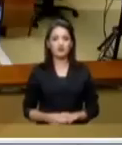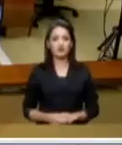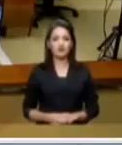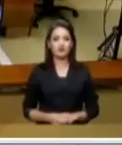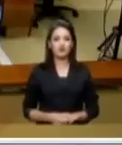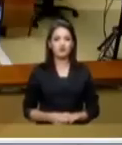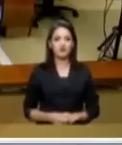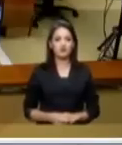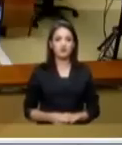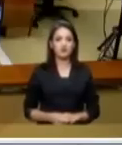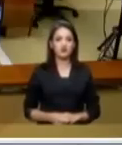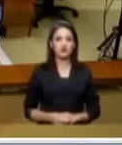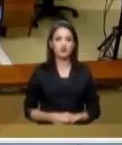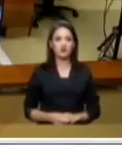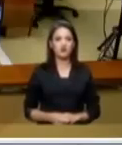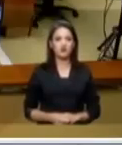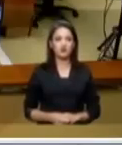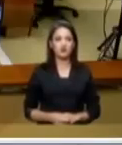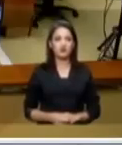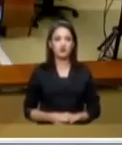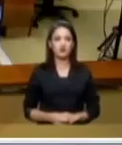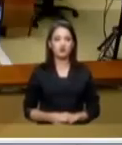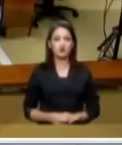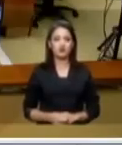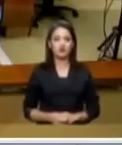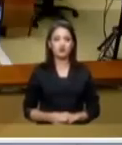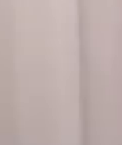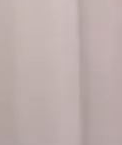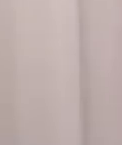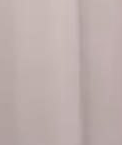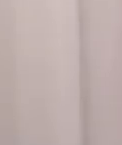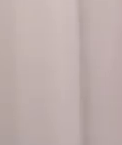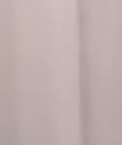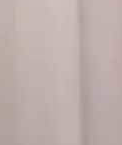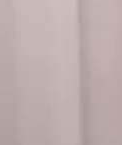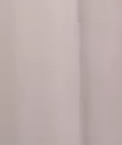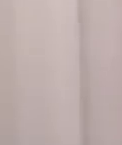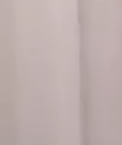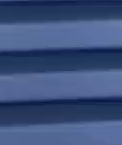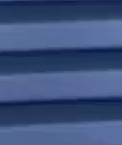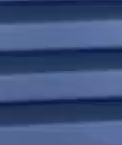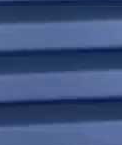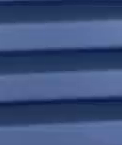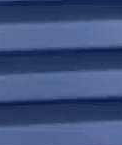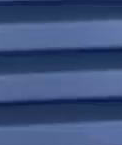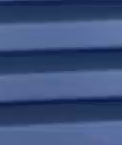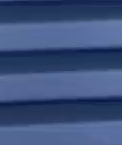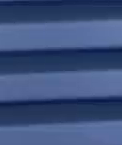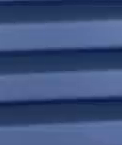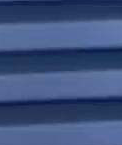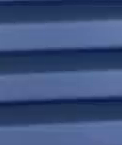auspício né em relação ao que pode estar por vir no contraste da revisão e toda a sociedade Oi